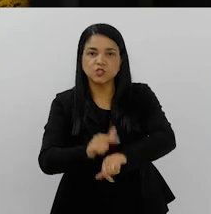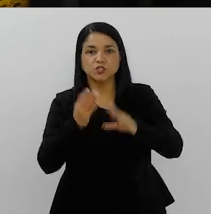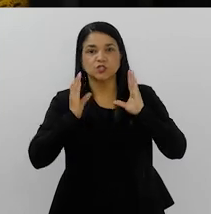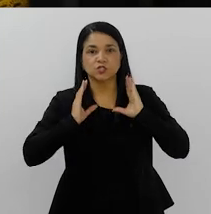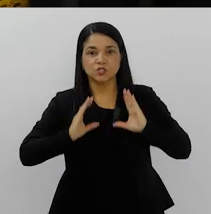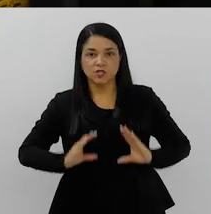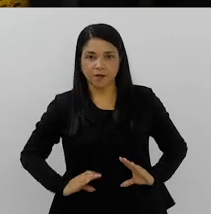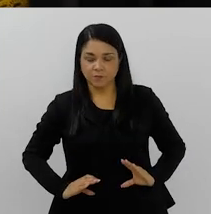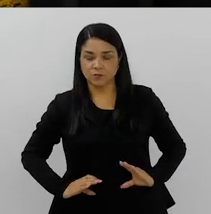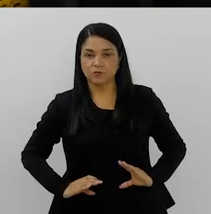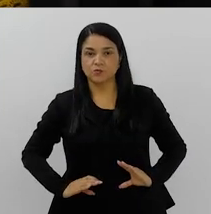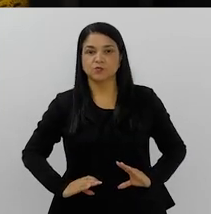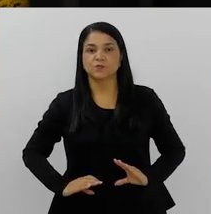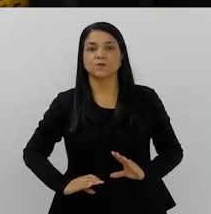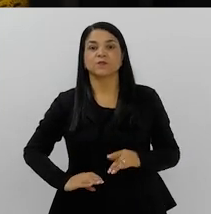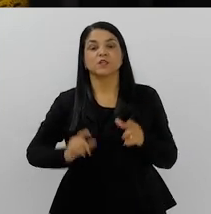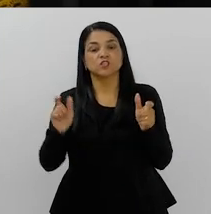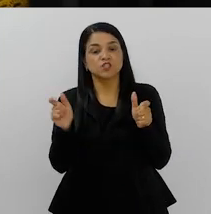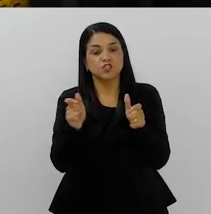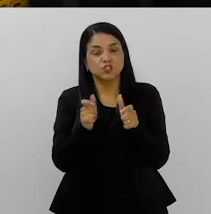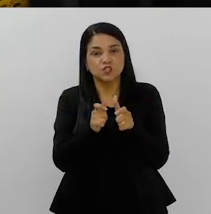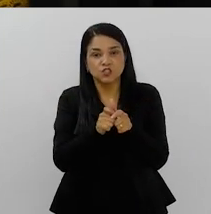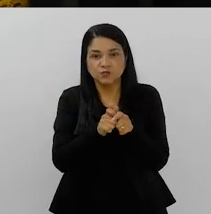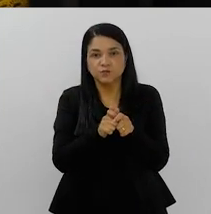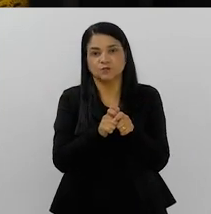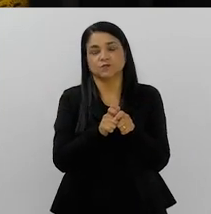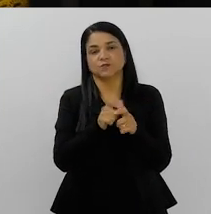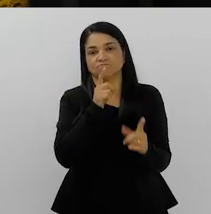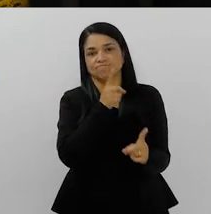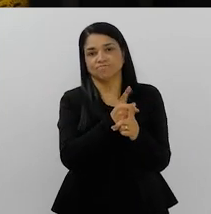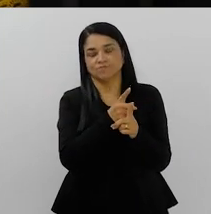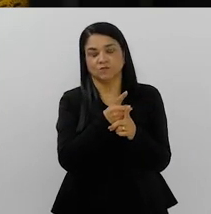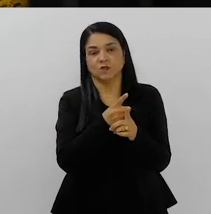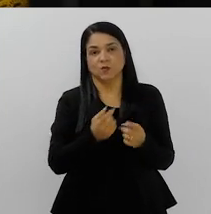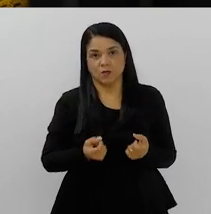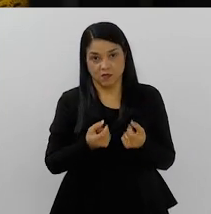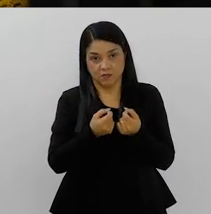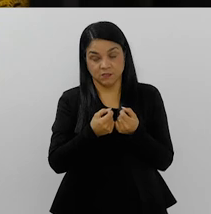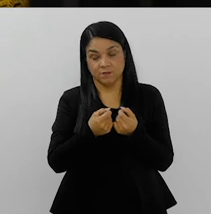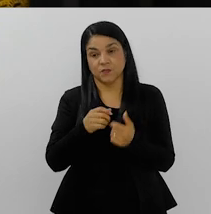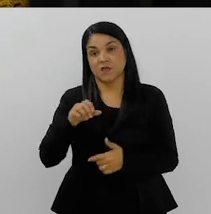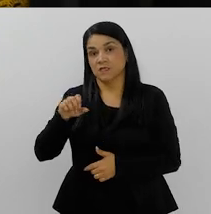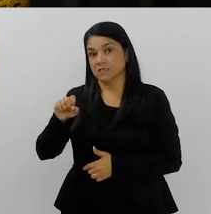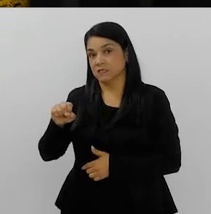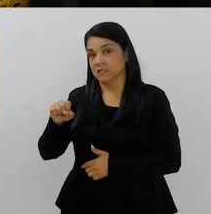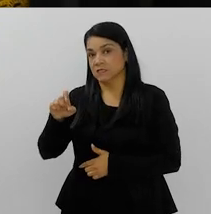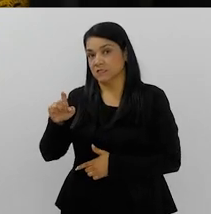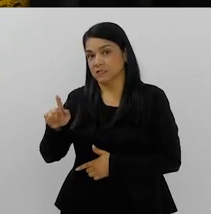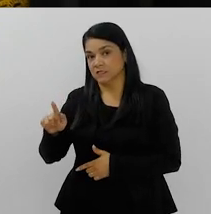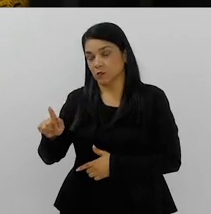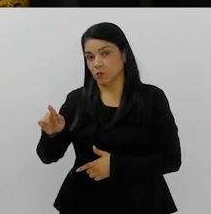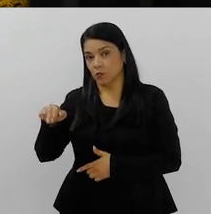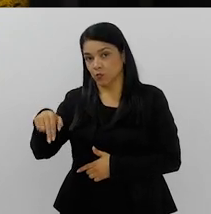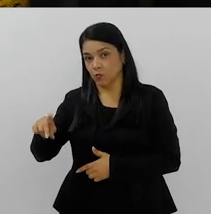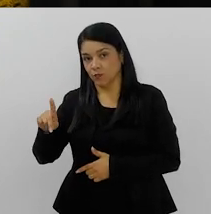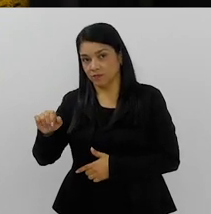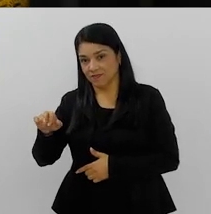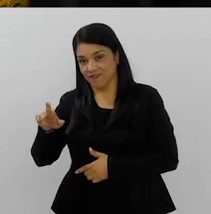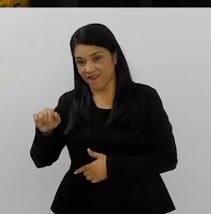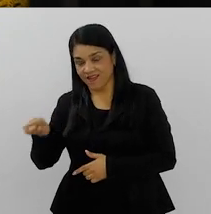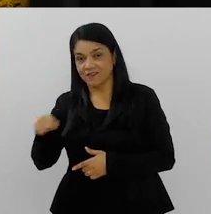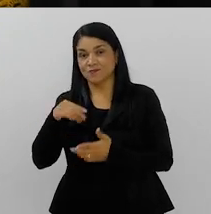que vão Diminuir a quantidade de casos novos de câncer de mama a prevenção secundária na verdade é a detecção